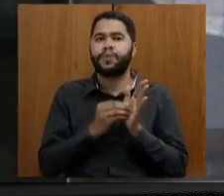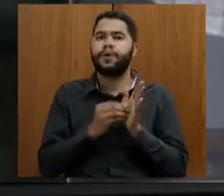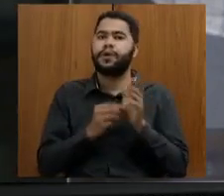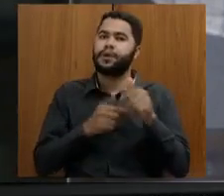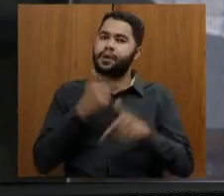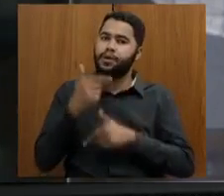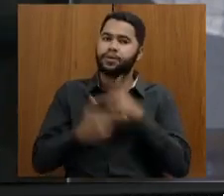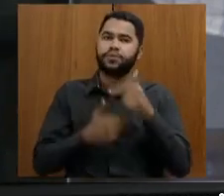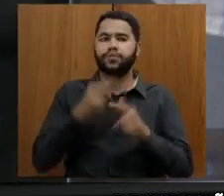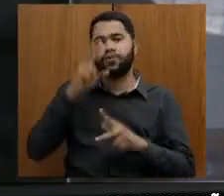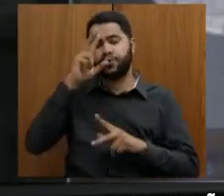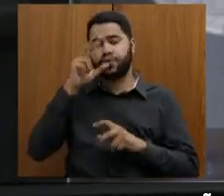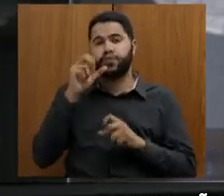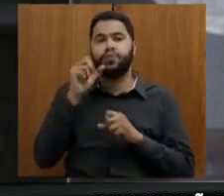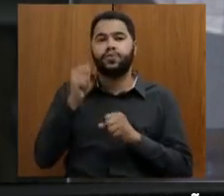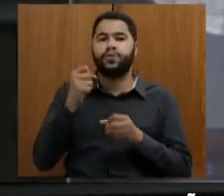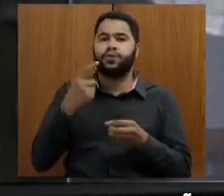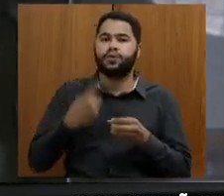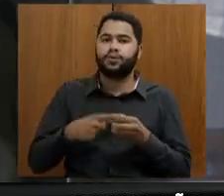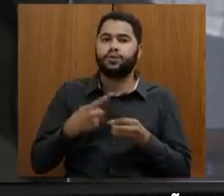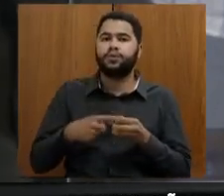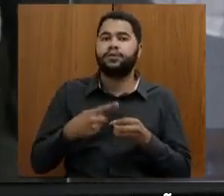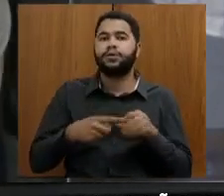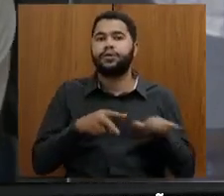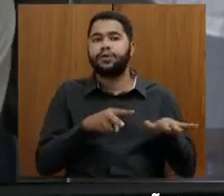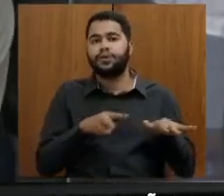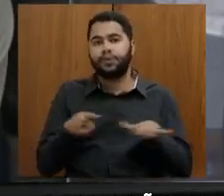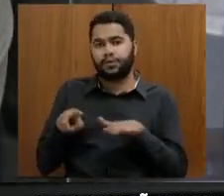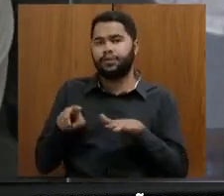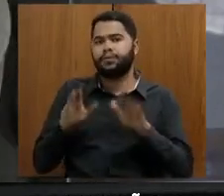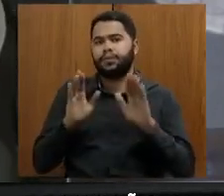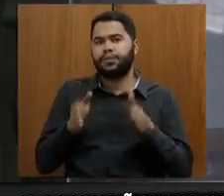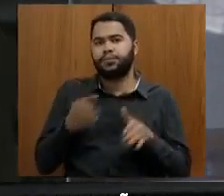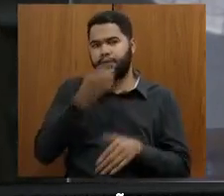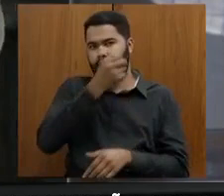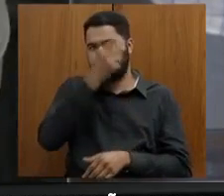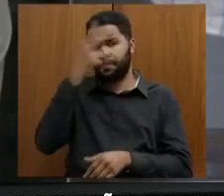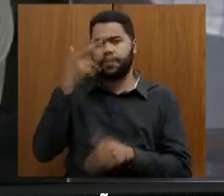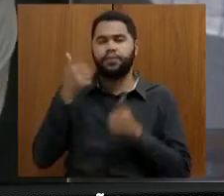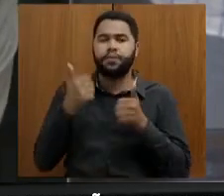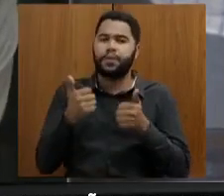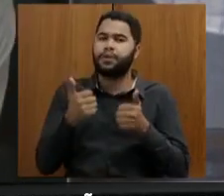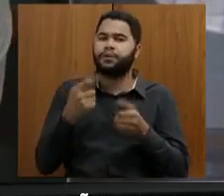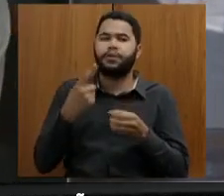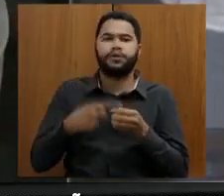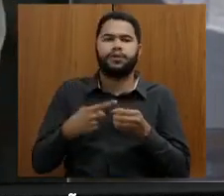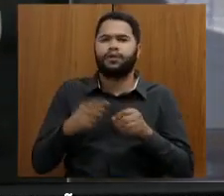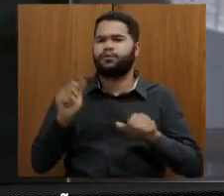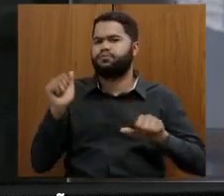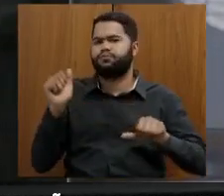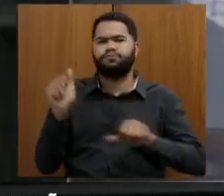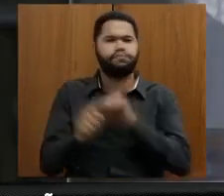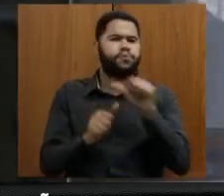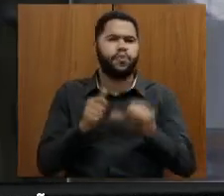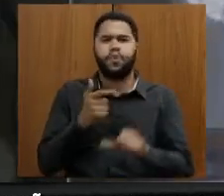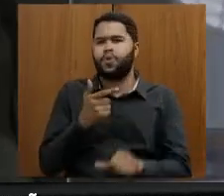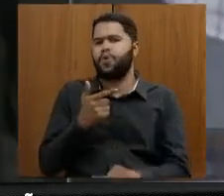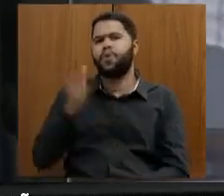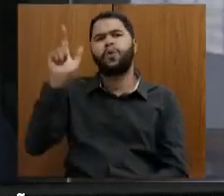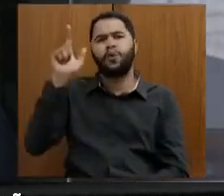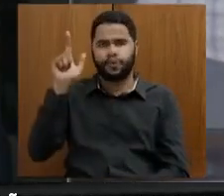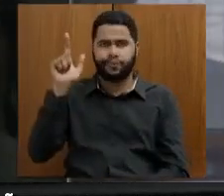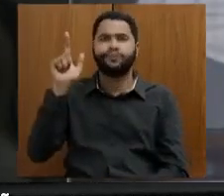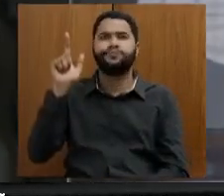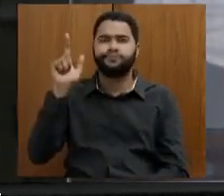atuante forte na cidade essa semana o prefeito na esteve aqui e falou dos gases a cidade virou outro virou antes